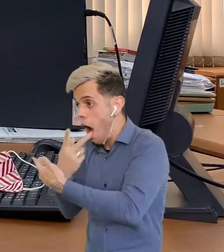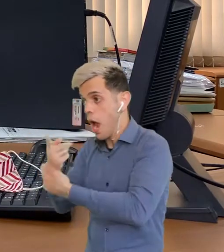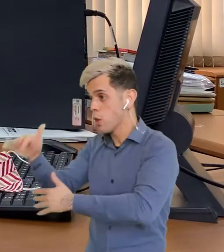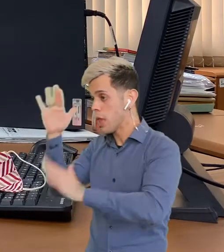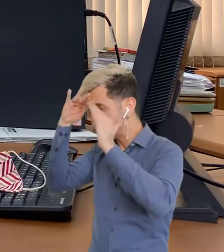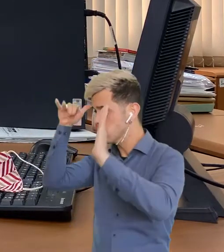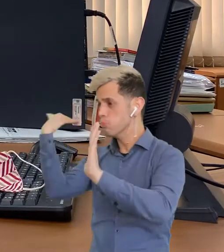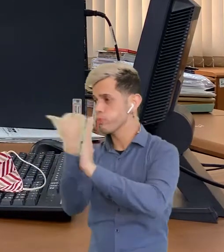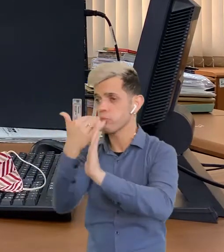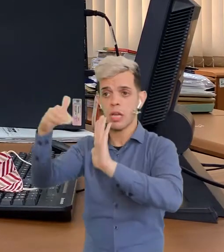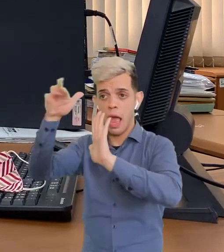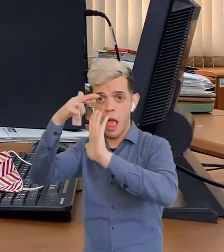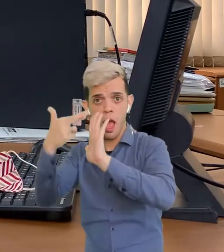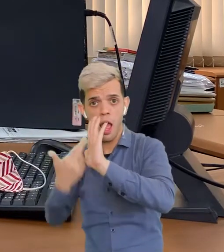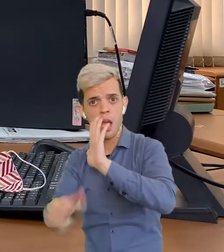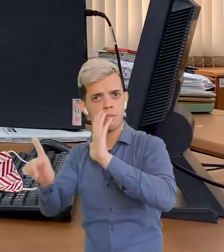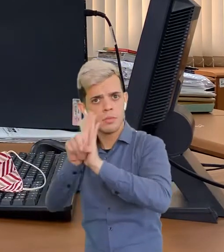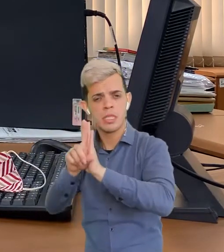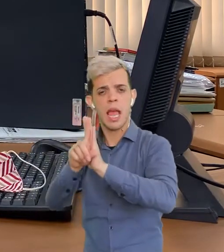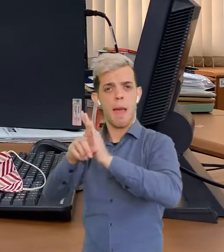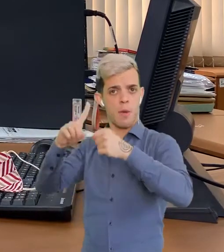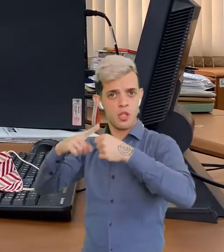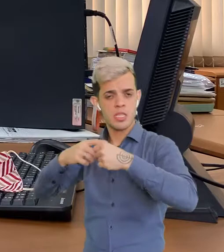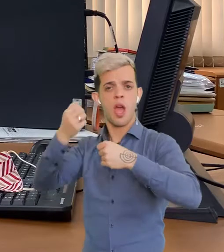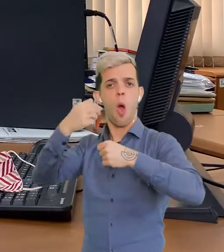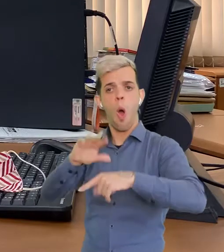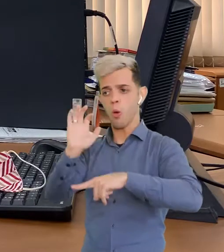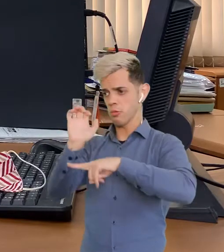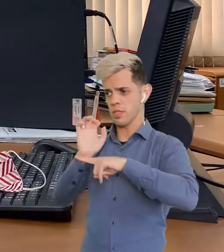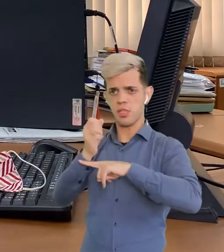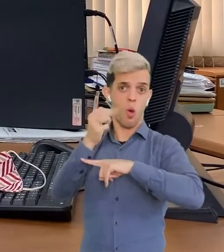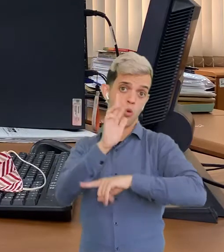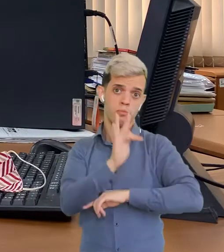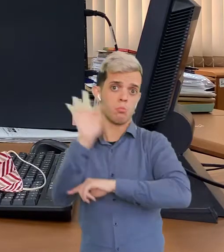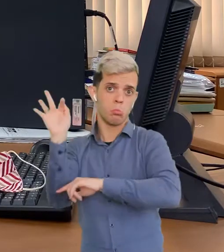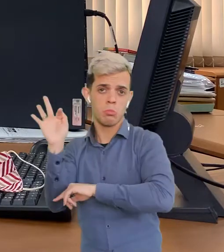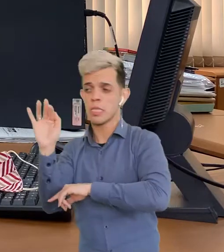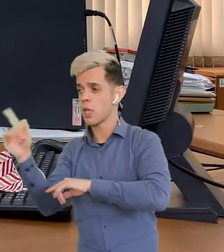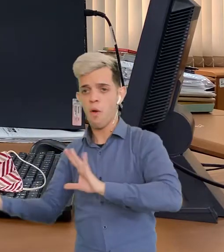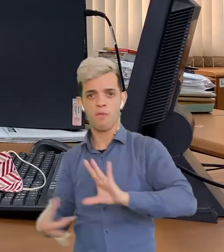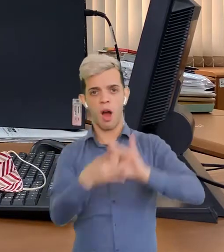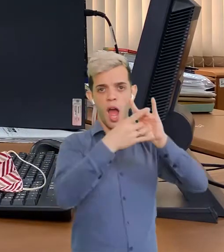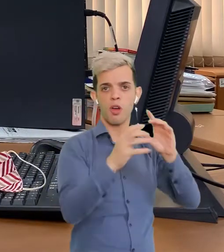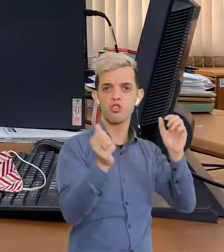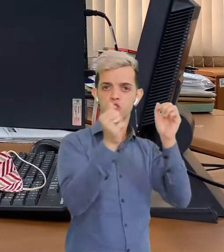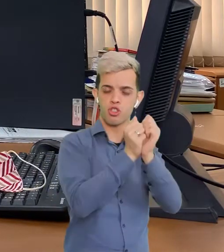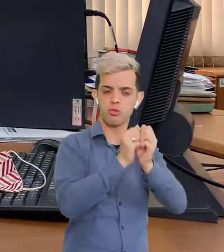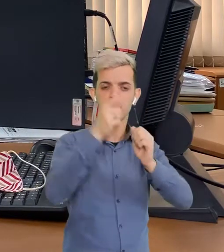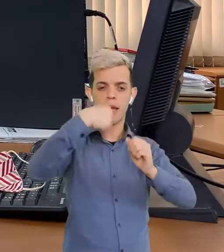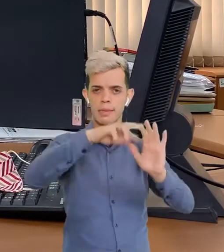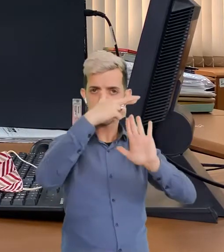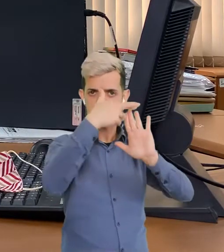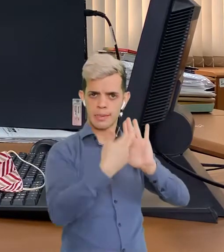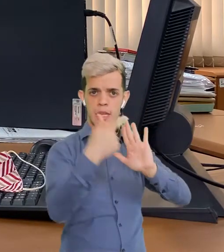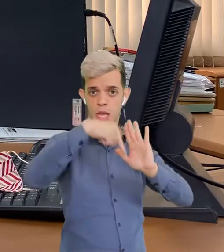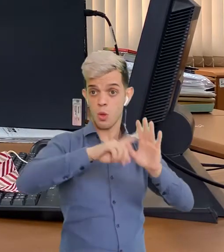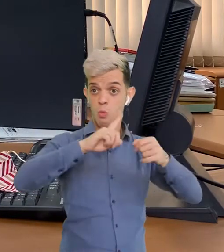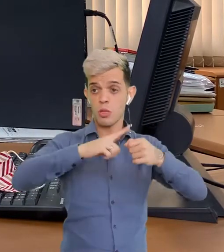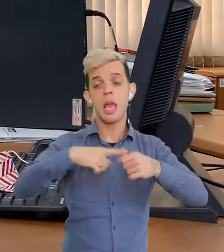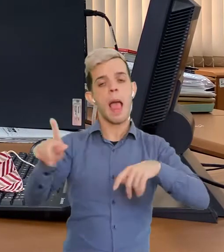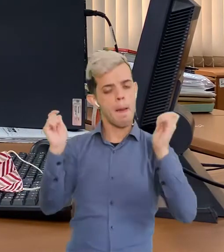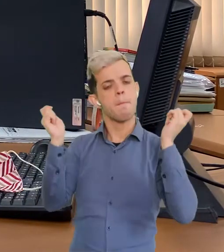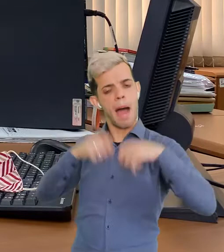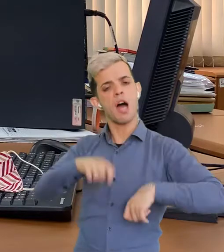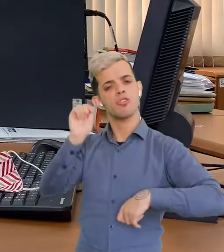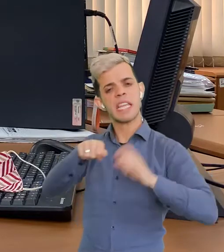à legislação municipal ou alguma legislação estadual e federal que esteja relacionada com a legislação municipal,